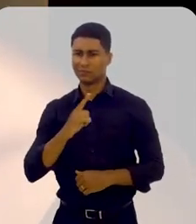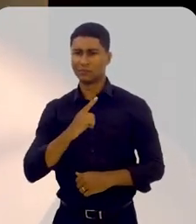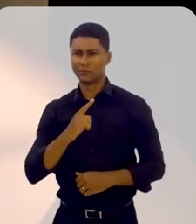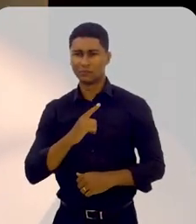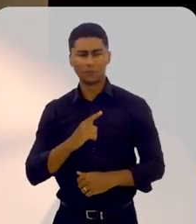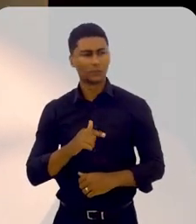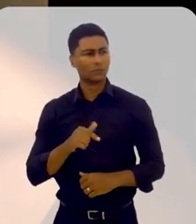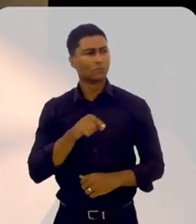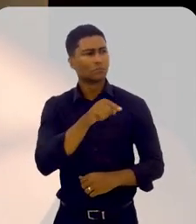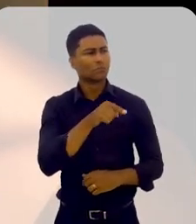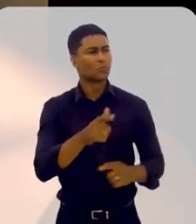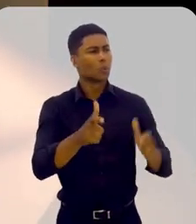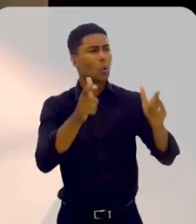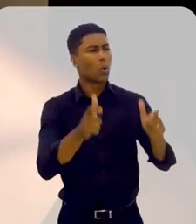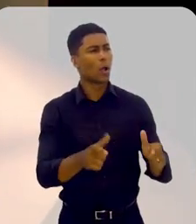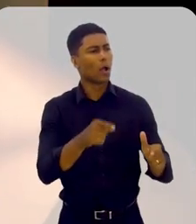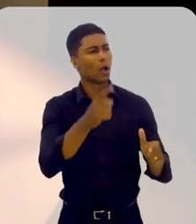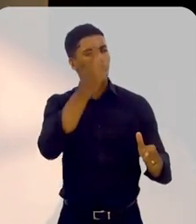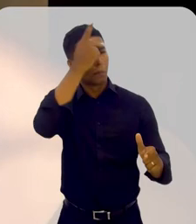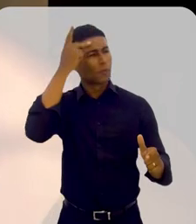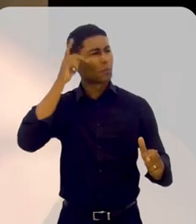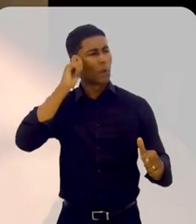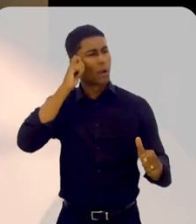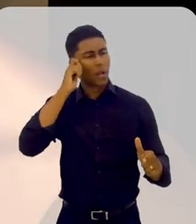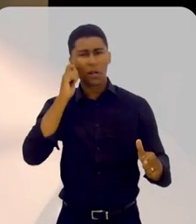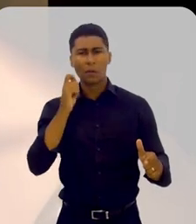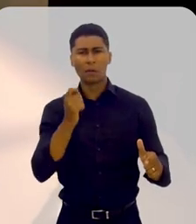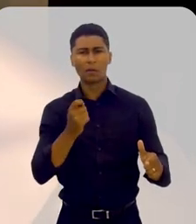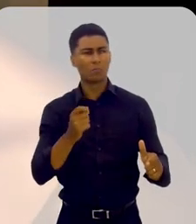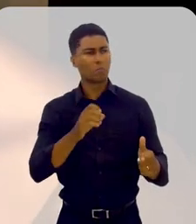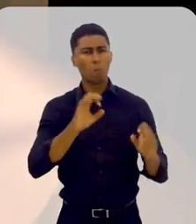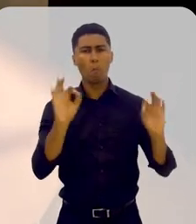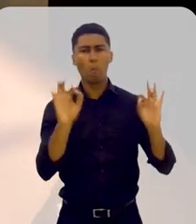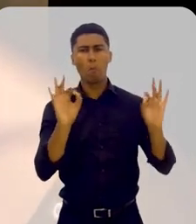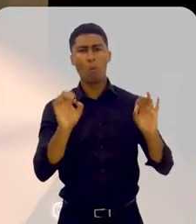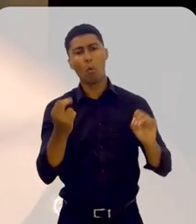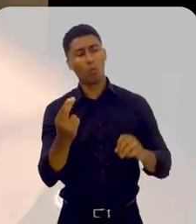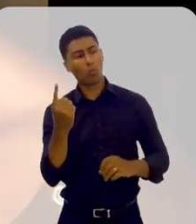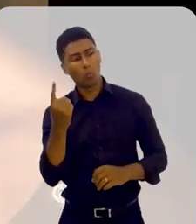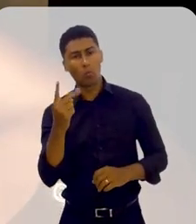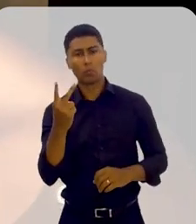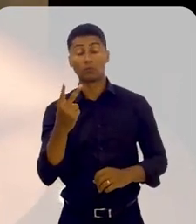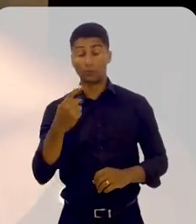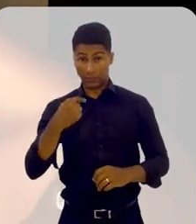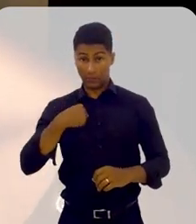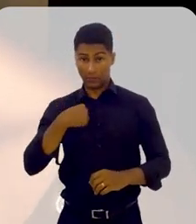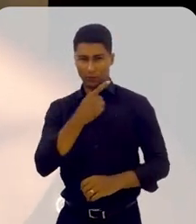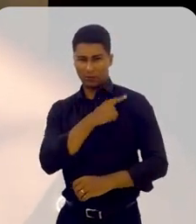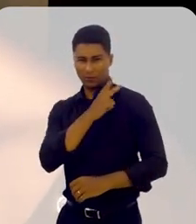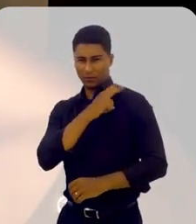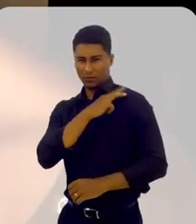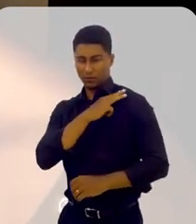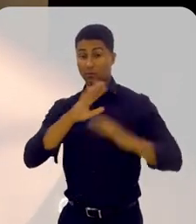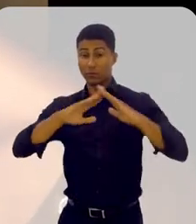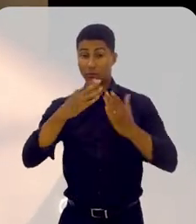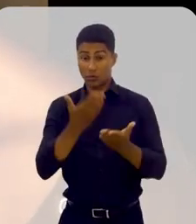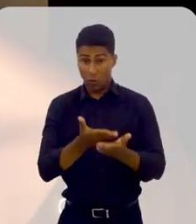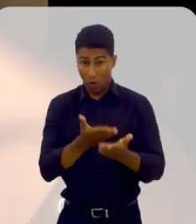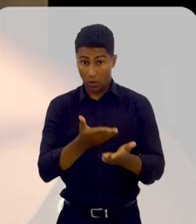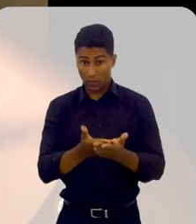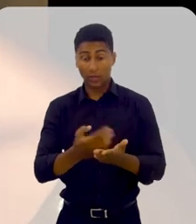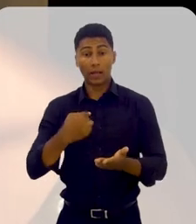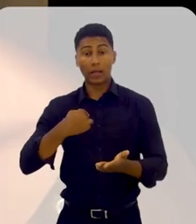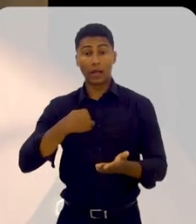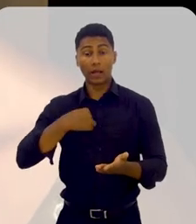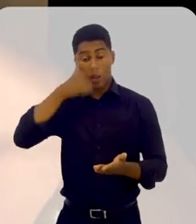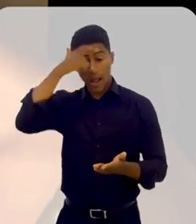muito mais espaços que você não via nenhuma pessoa negra, ou você via uma, duas. Né? O meu ensino médio eu estudei num colégio que era um museu